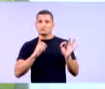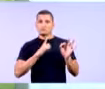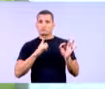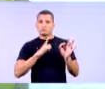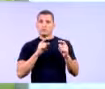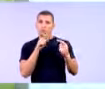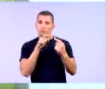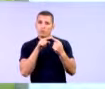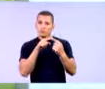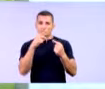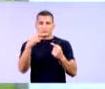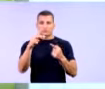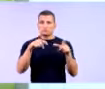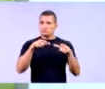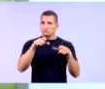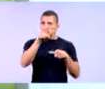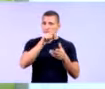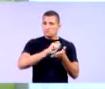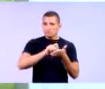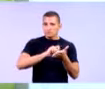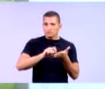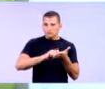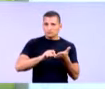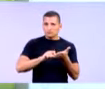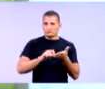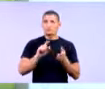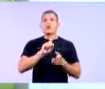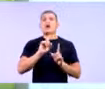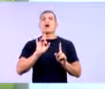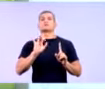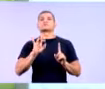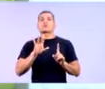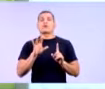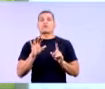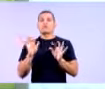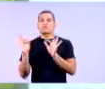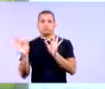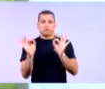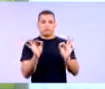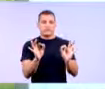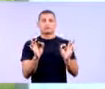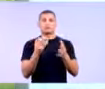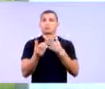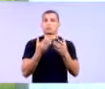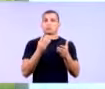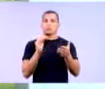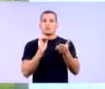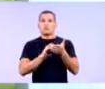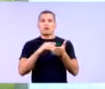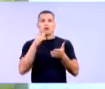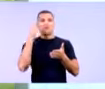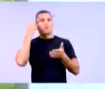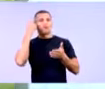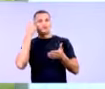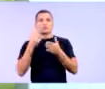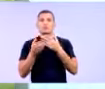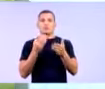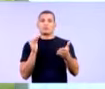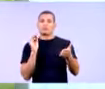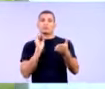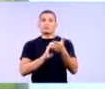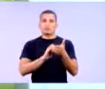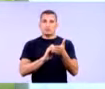com o trabalho que vocês estão escrevendo, né? Não é somente pegar uma citação qualquer, uma epígrafe qualquer, um pensamento qualquer e